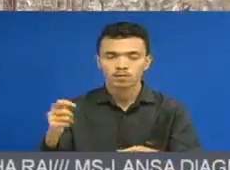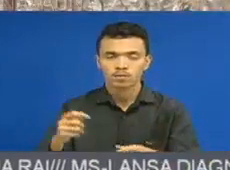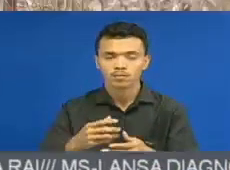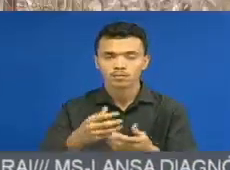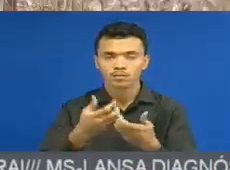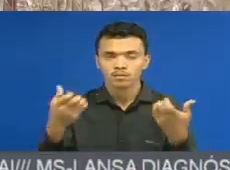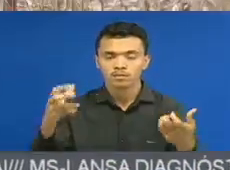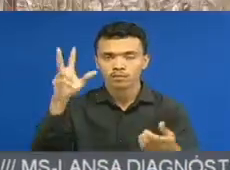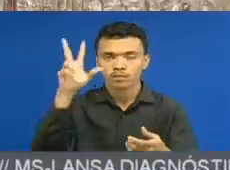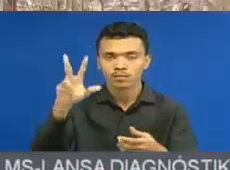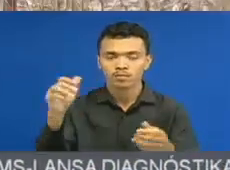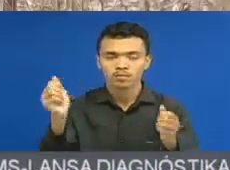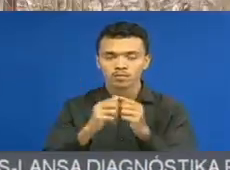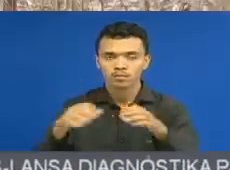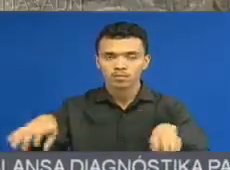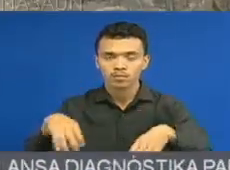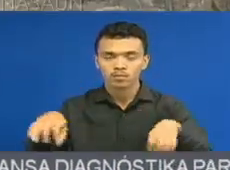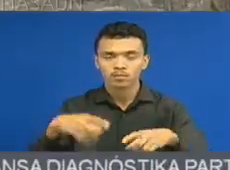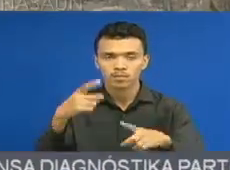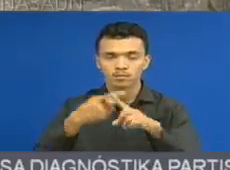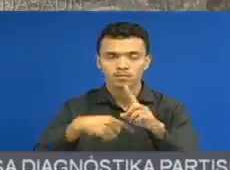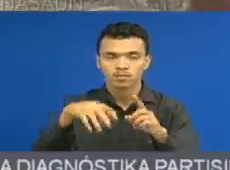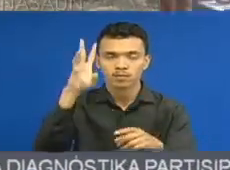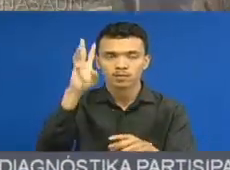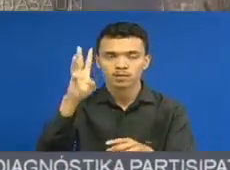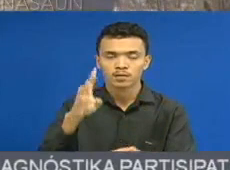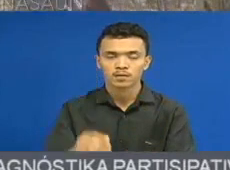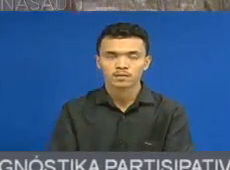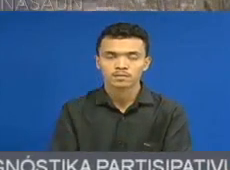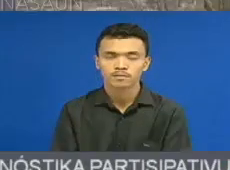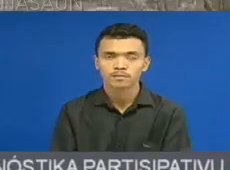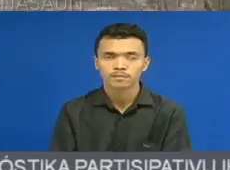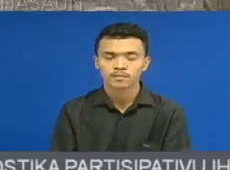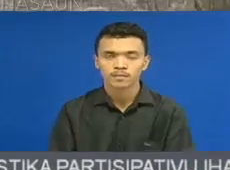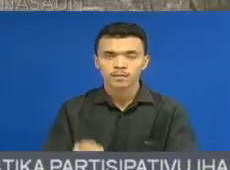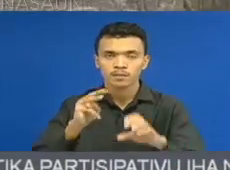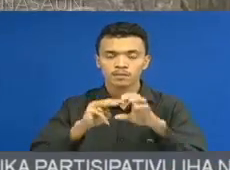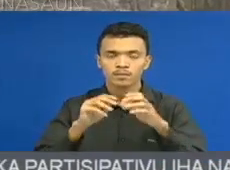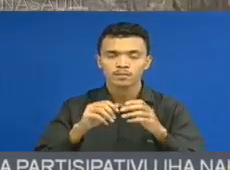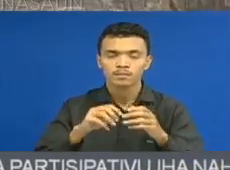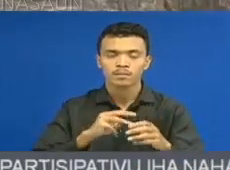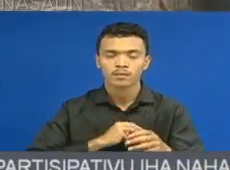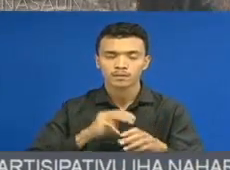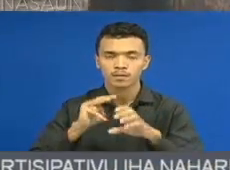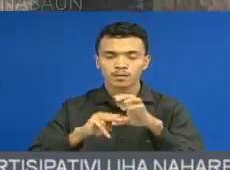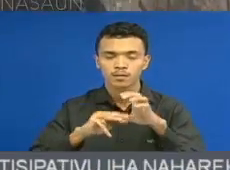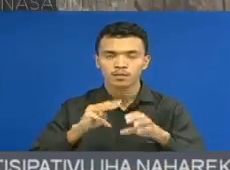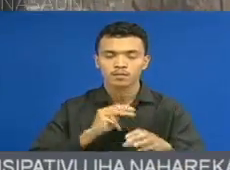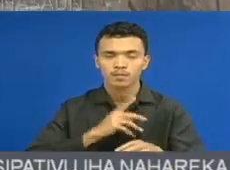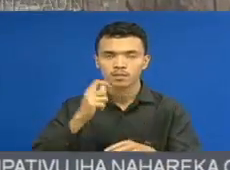tolu, ho duração serviço fulangnen. Processo mercado municipal Manatutu nele, ho si tenderização, neve